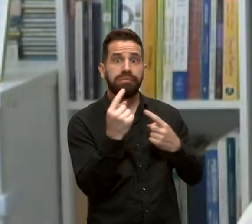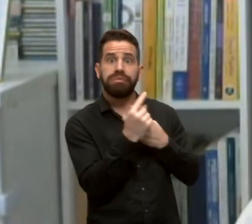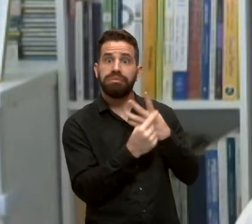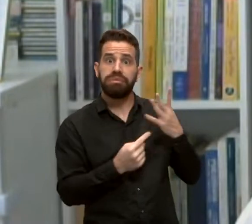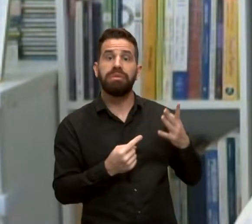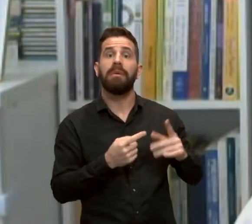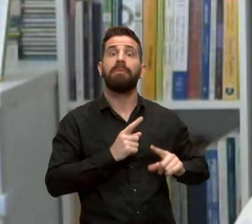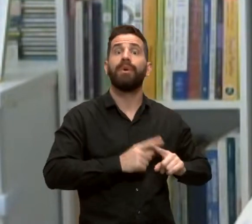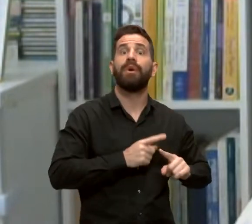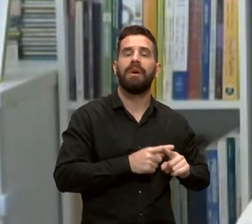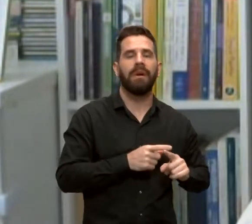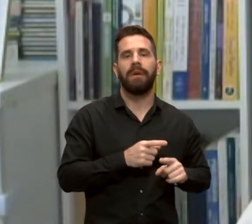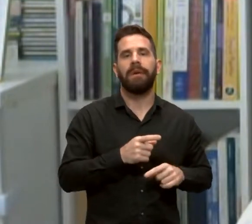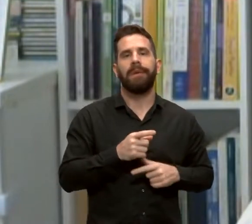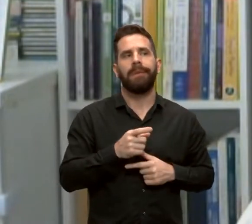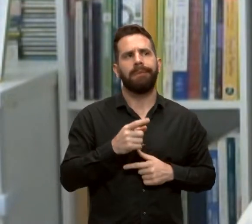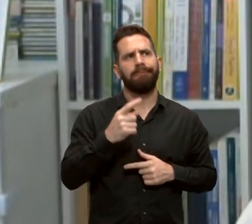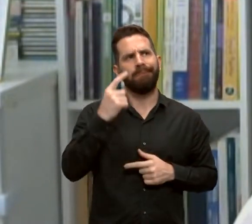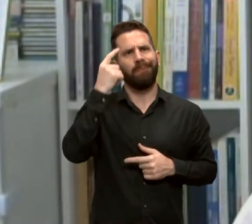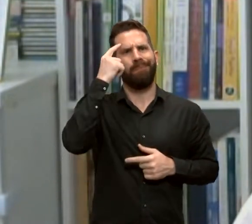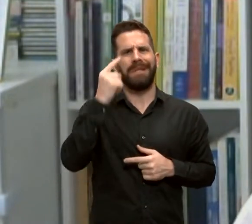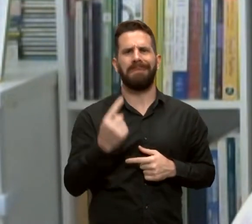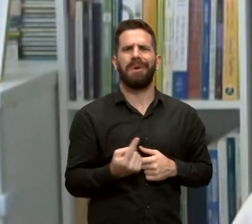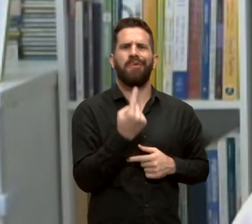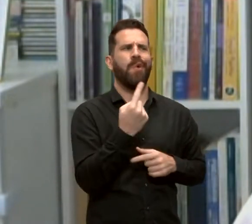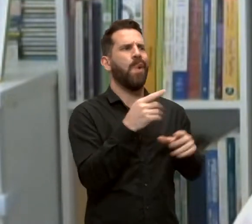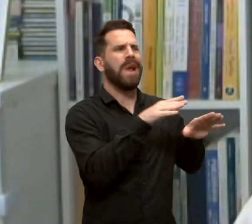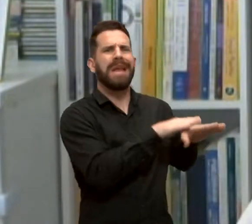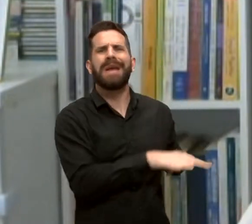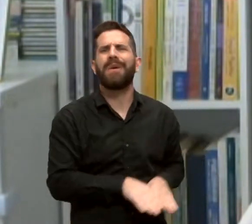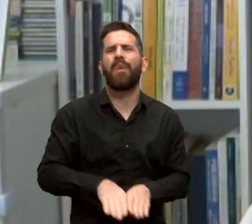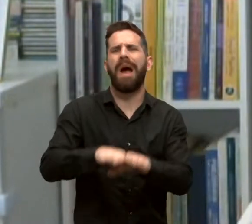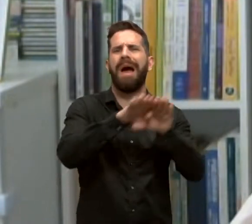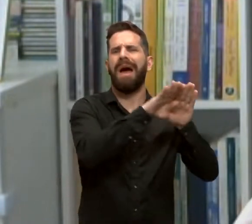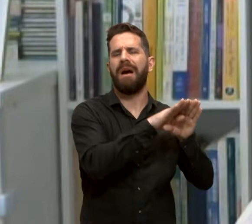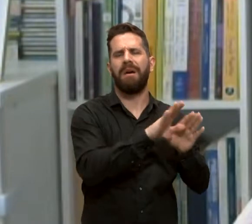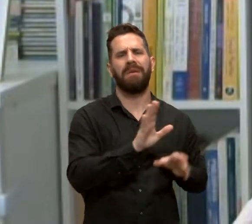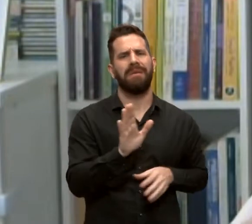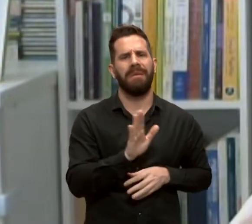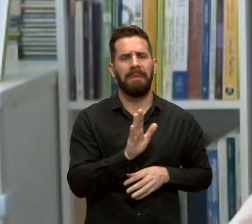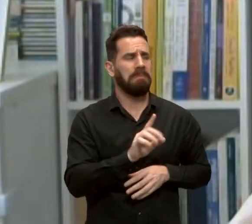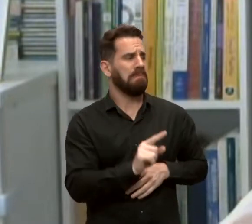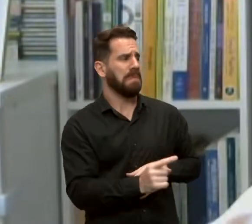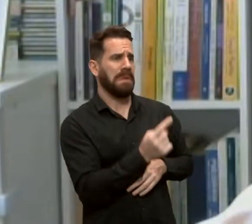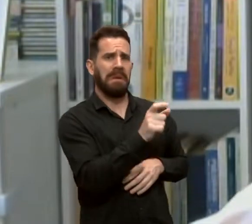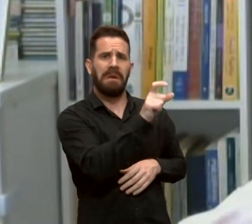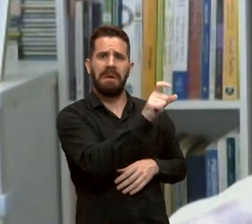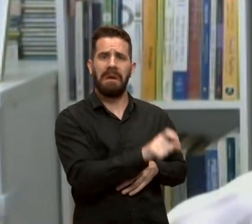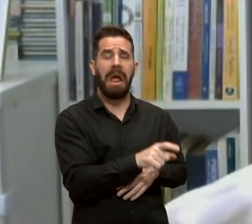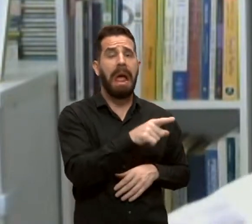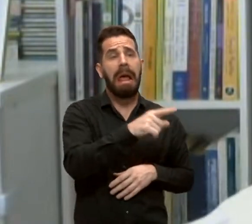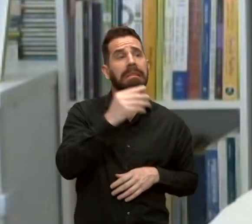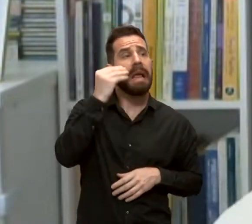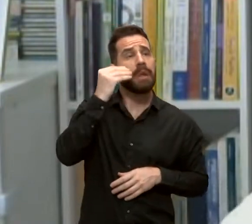usar um pensamento meio simplista ou reducionista de que a pessoa tentou suicídio por tal motivo, que é o que a gente